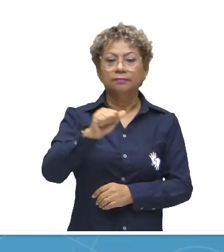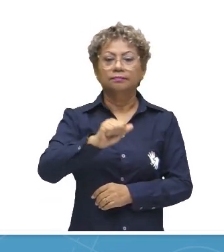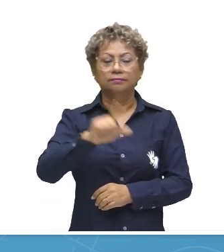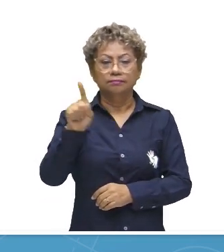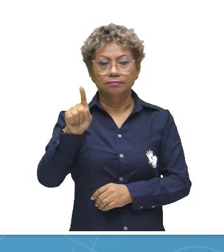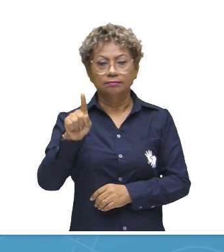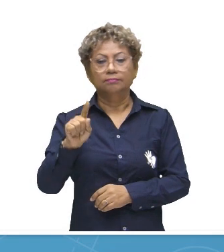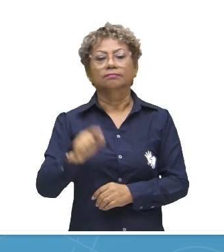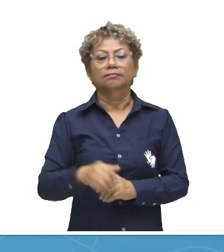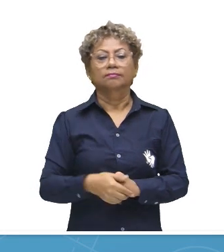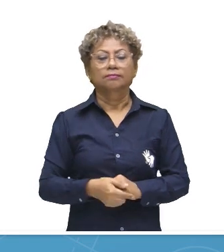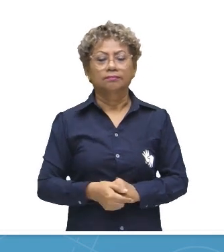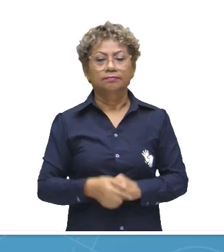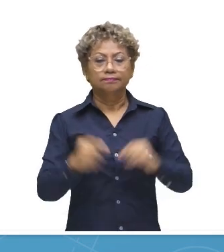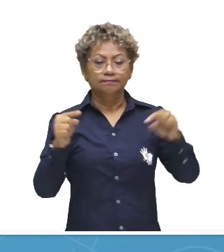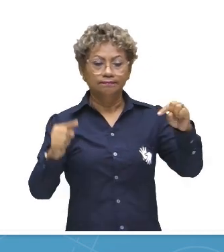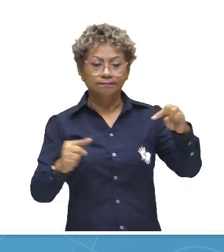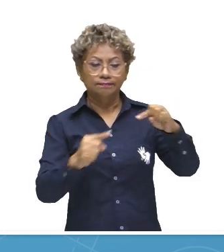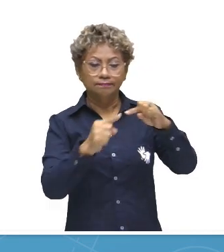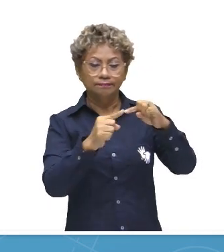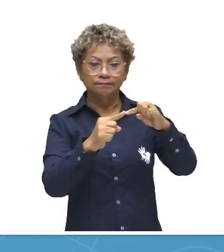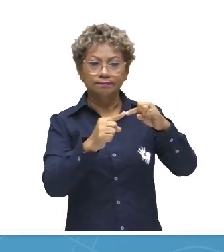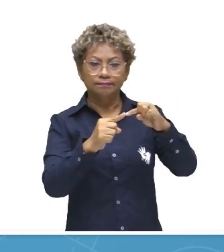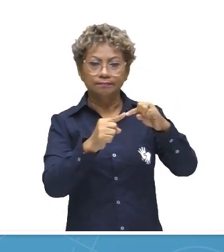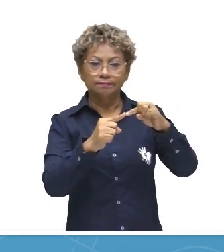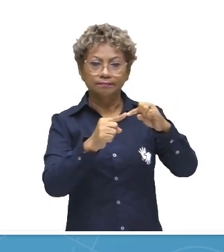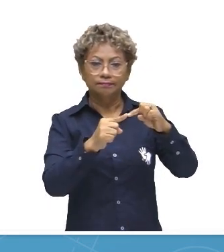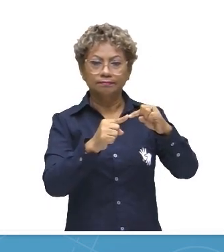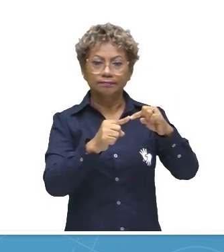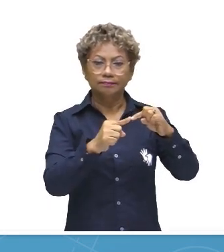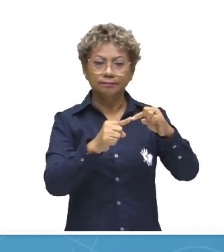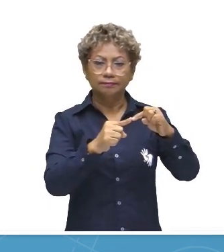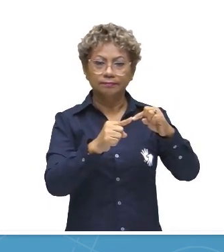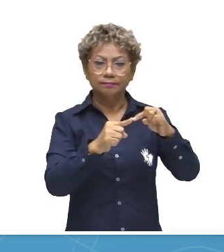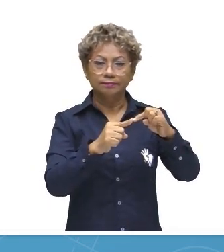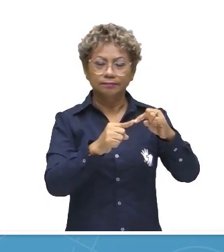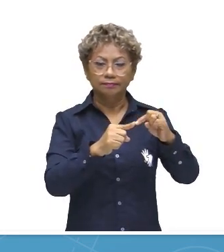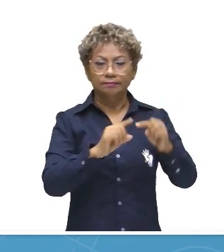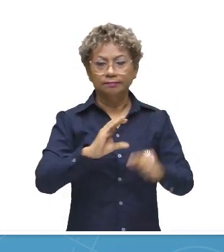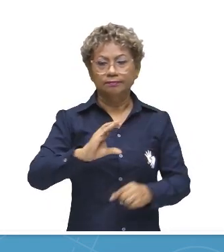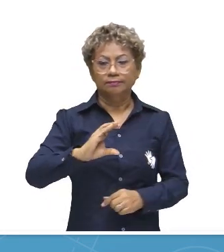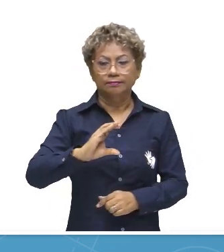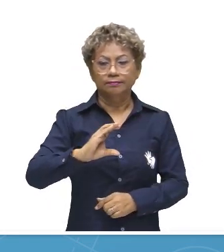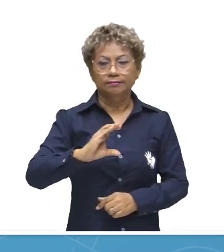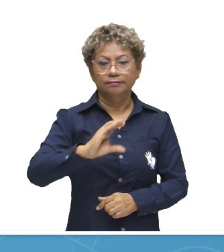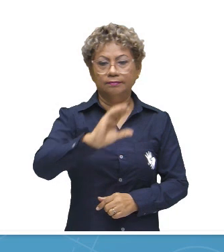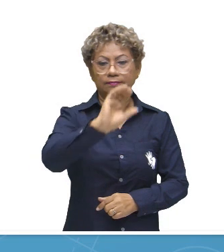CF e CA. Né? E sempre formando aqui